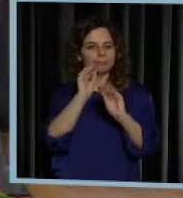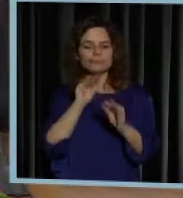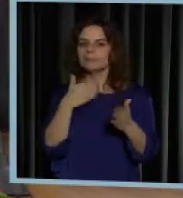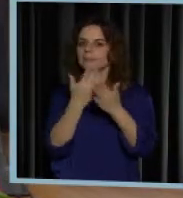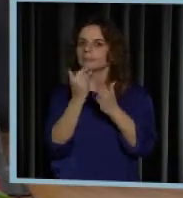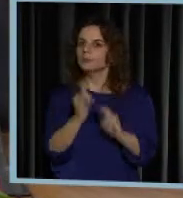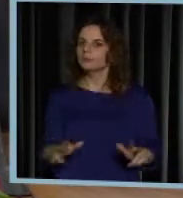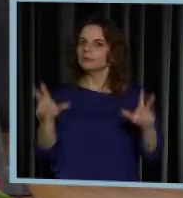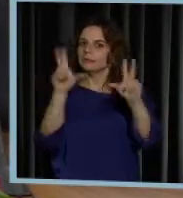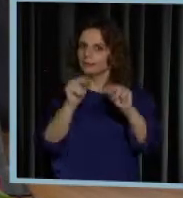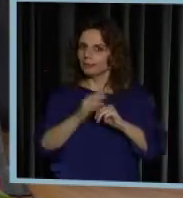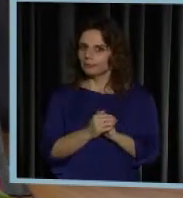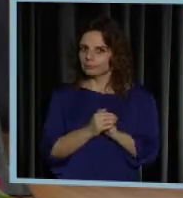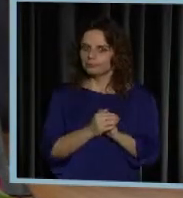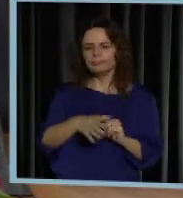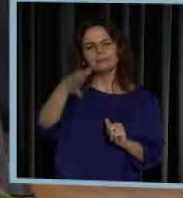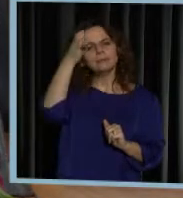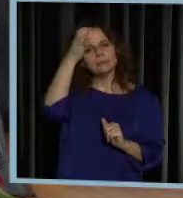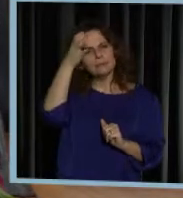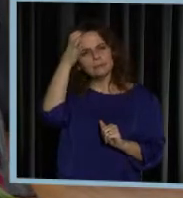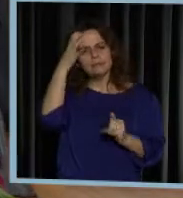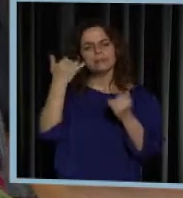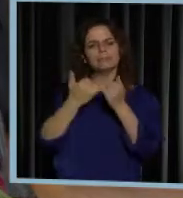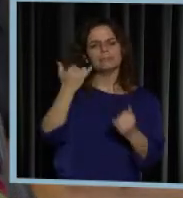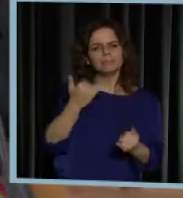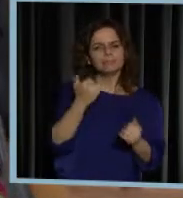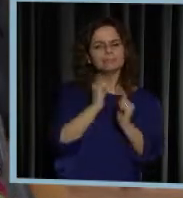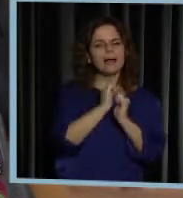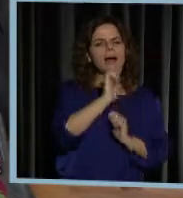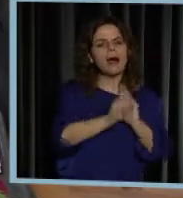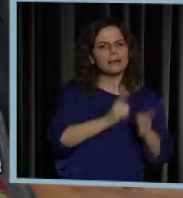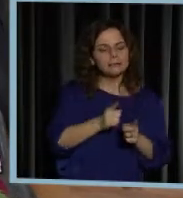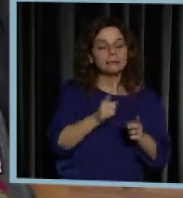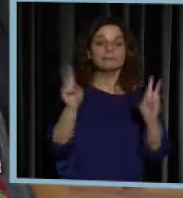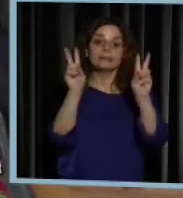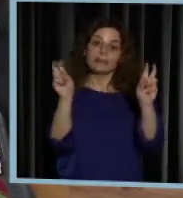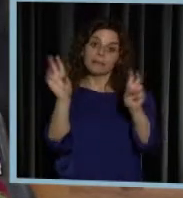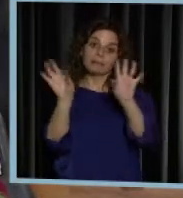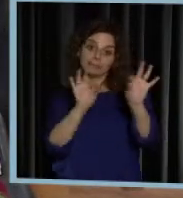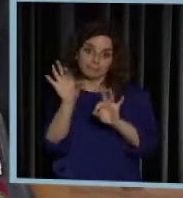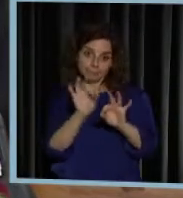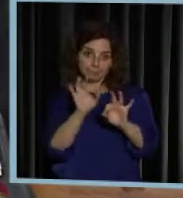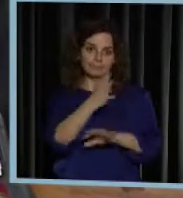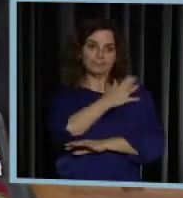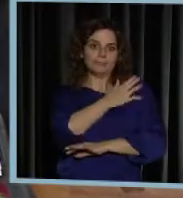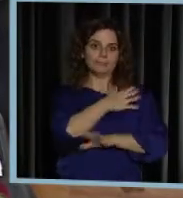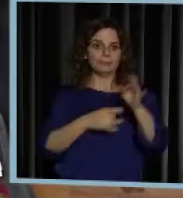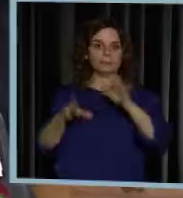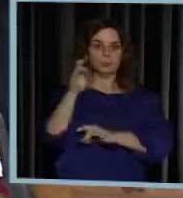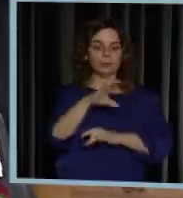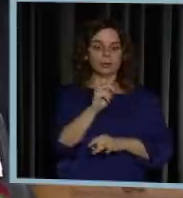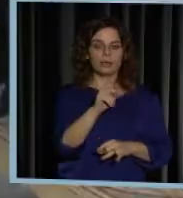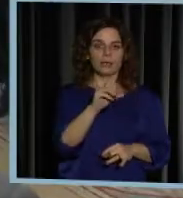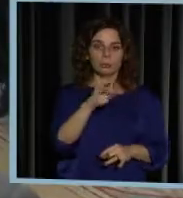Educação para a inovação e o papel da inteligência artificial foram os temas escolhidos pelo Comissário Europeu